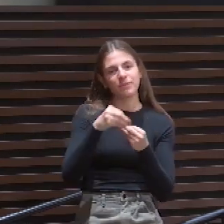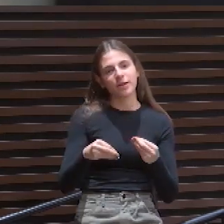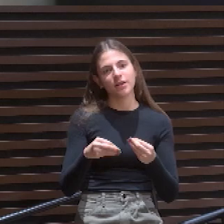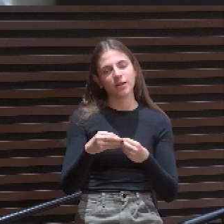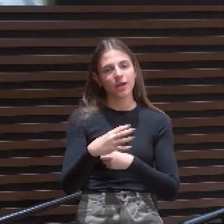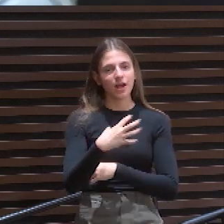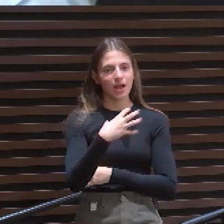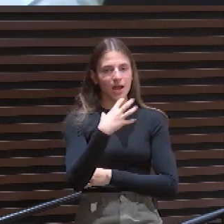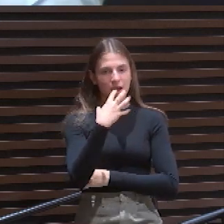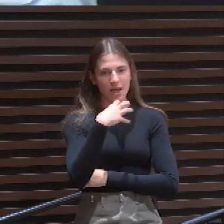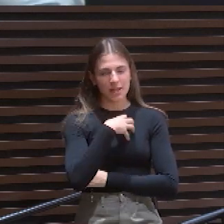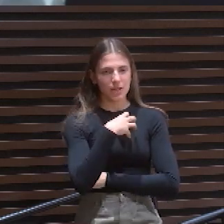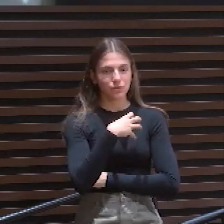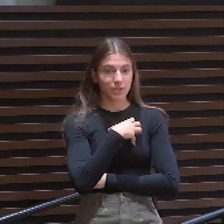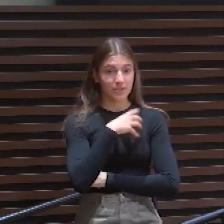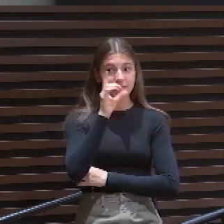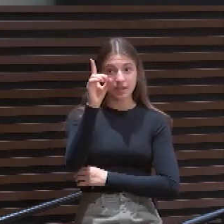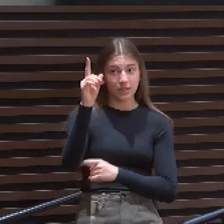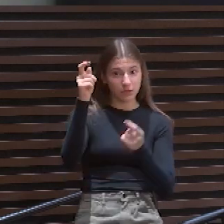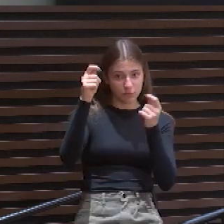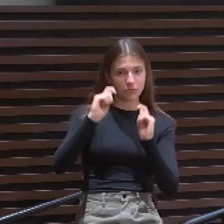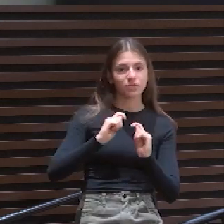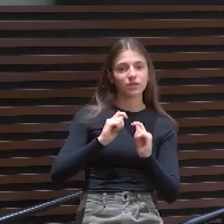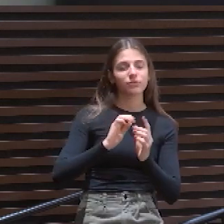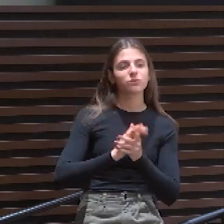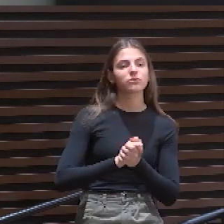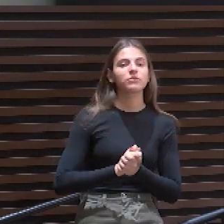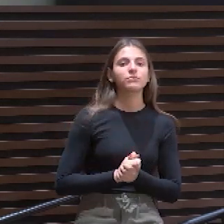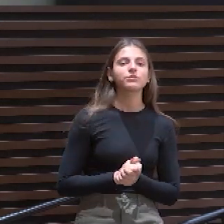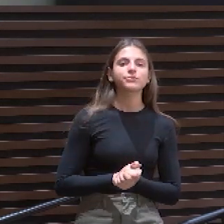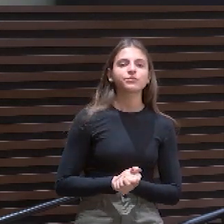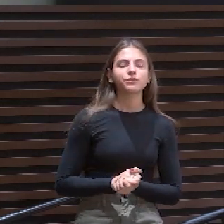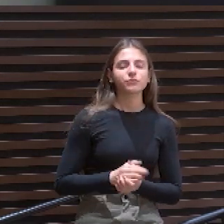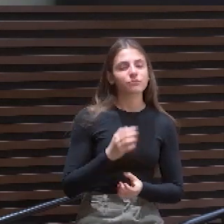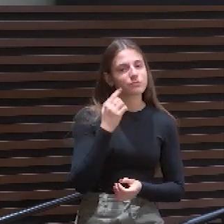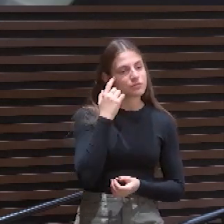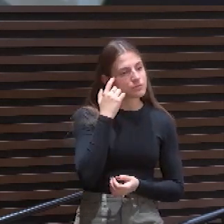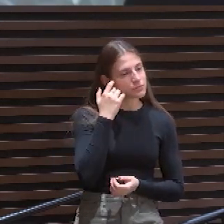segui já a sequência naquele momento, em Gênesis.